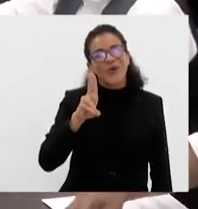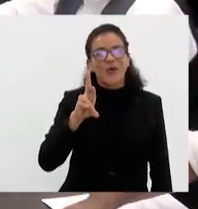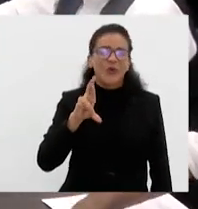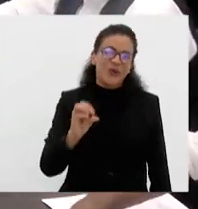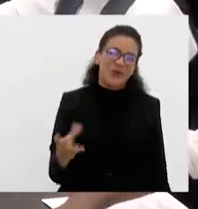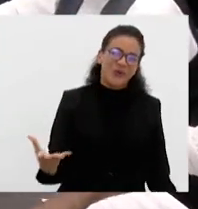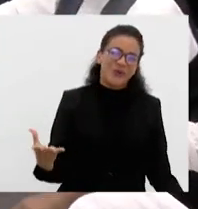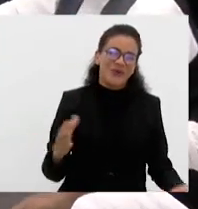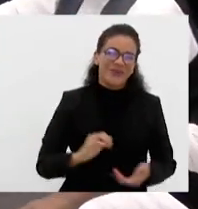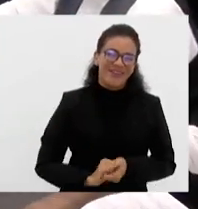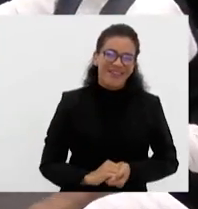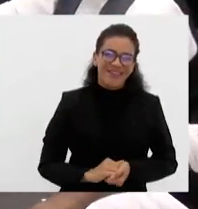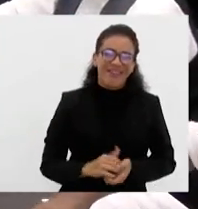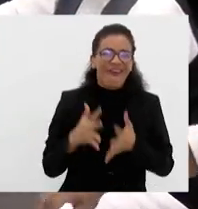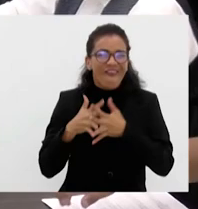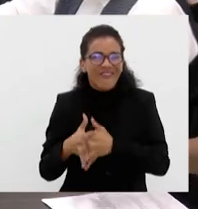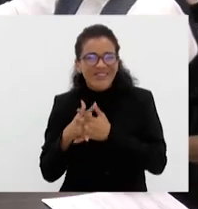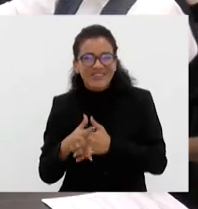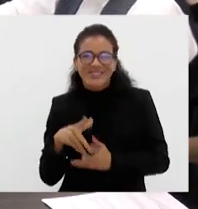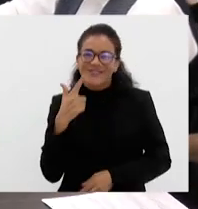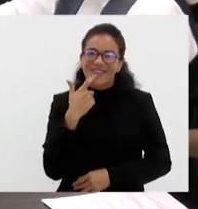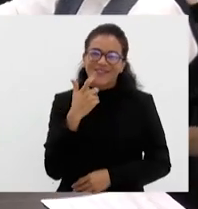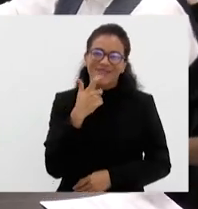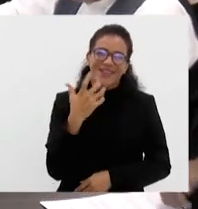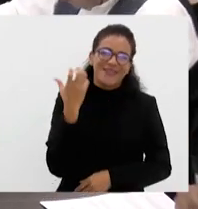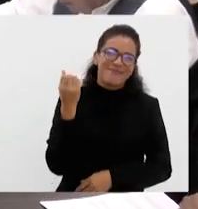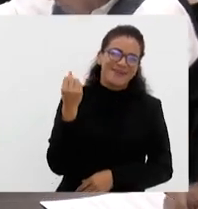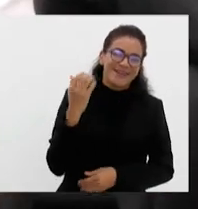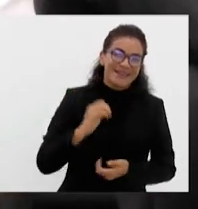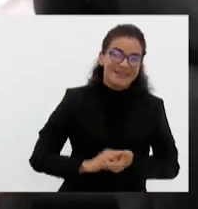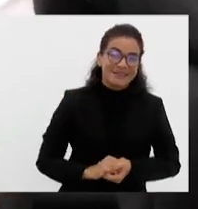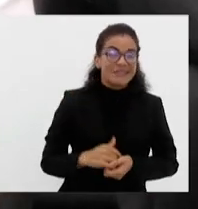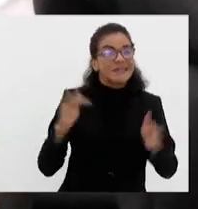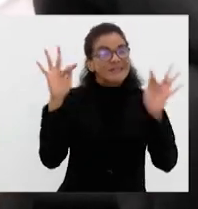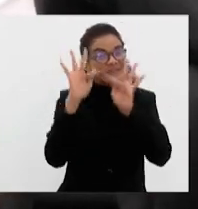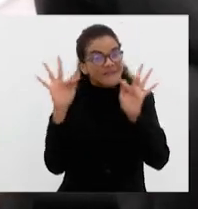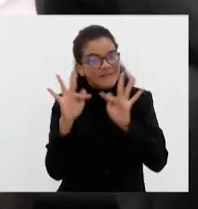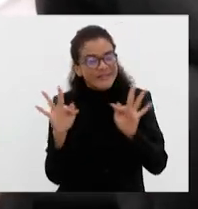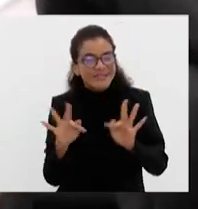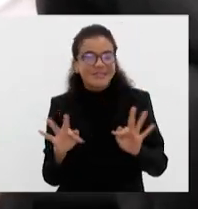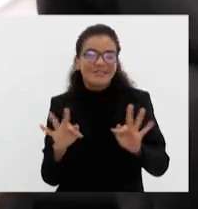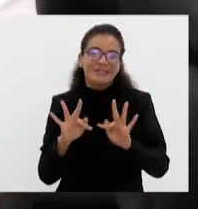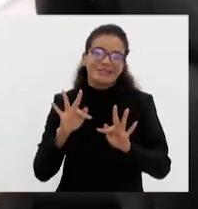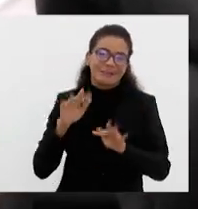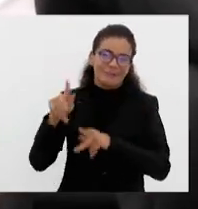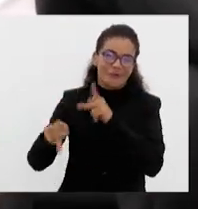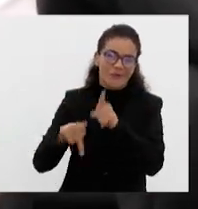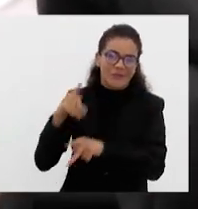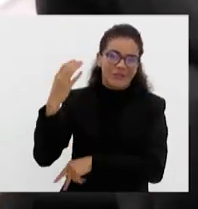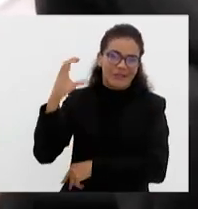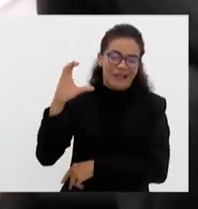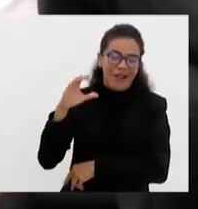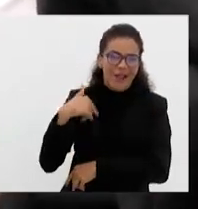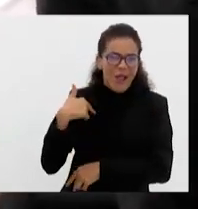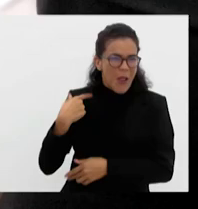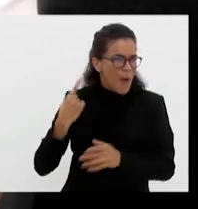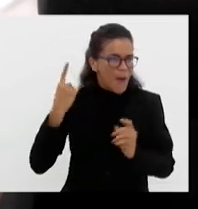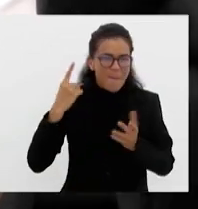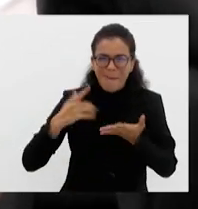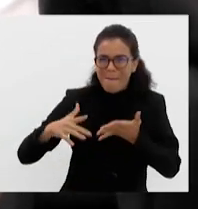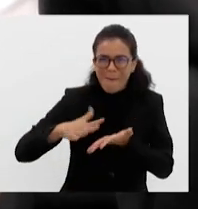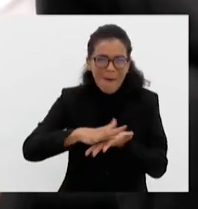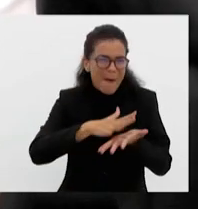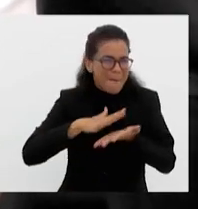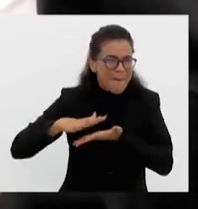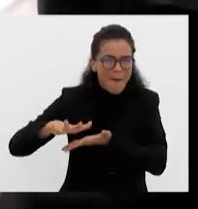confundindo a vermelha e branca dela. Eu fiquei feliz pelo meu povo, pelo povo de Niterói. Fui para lá, sambei,